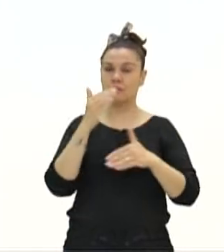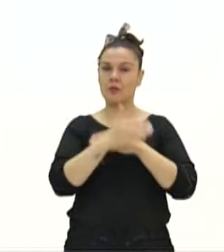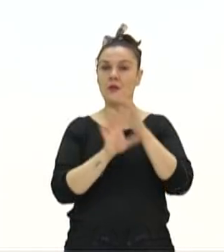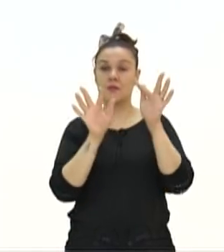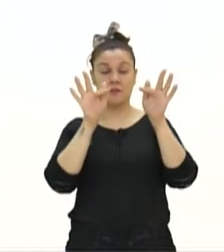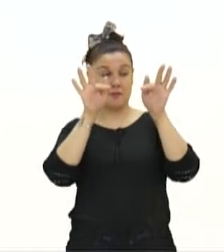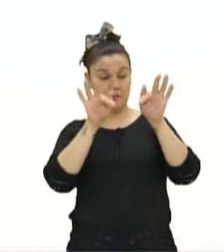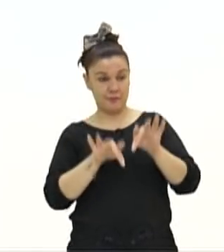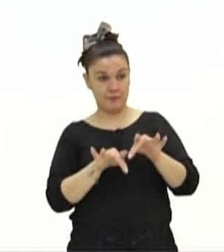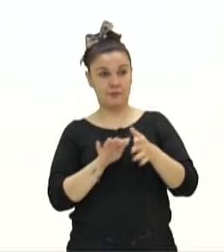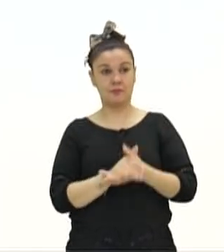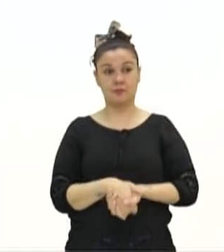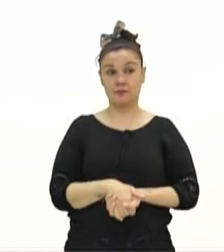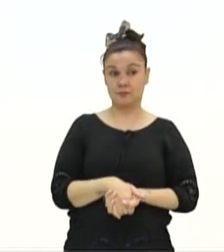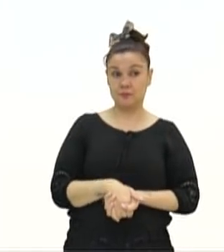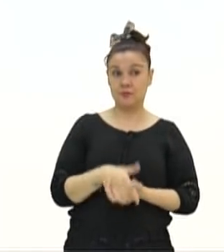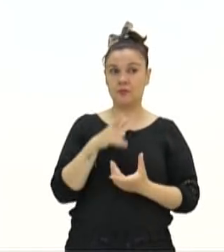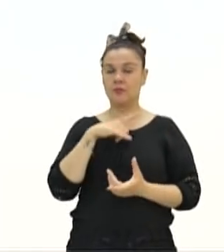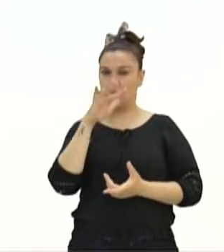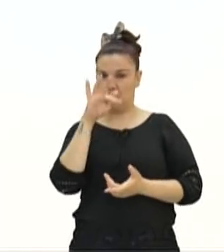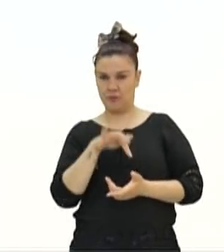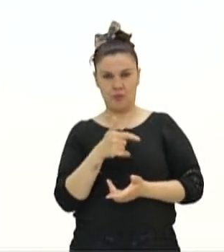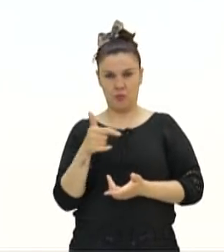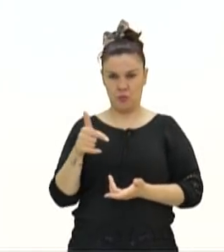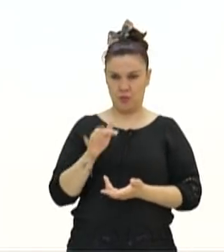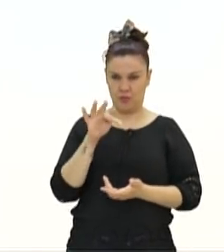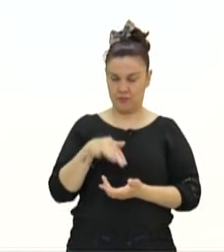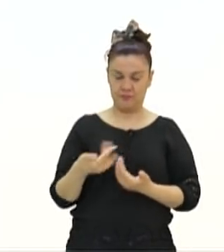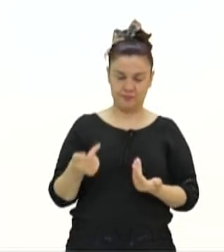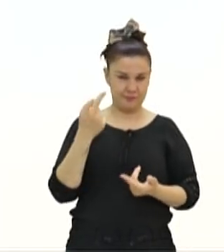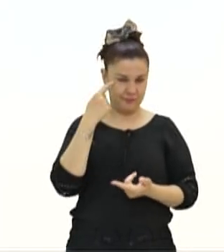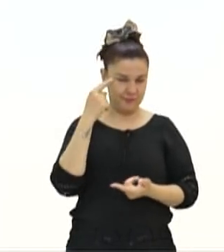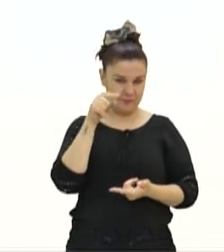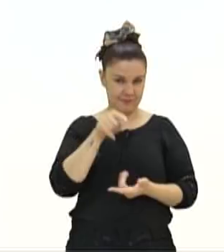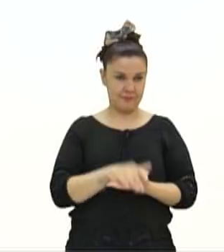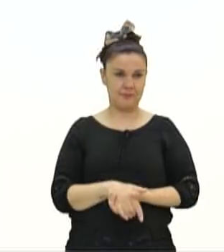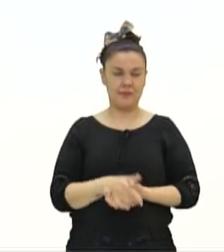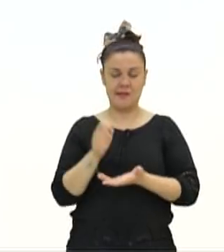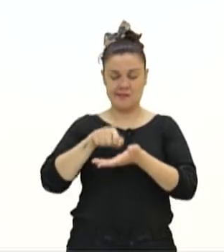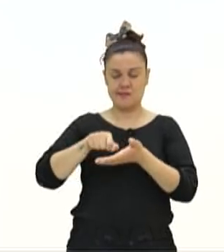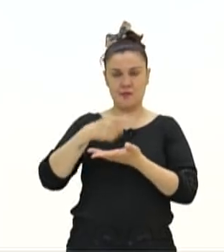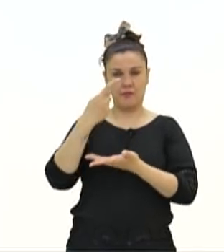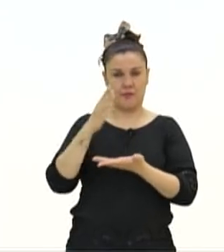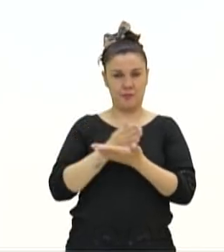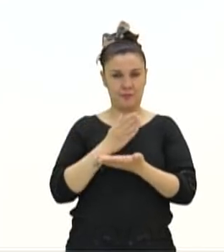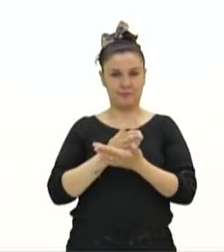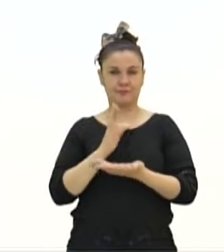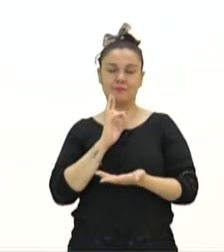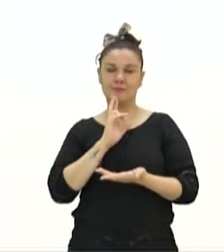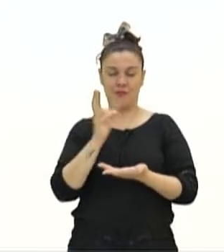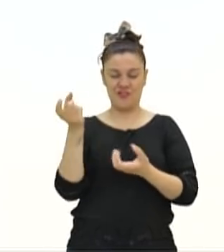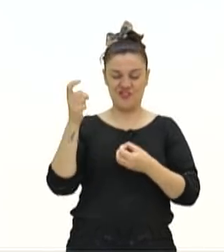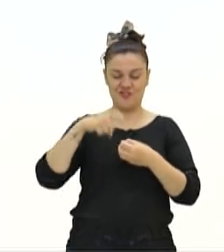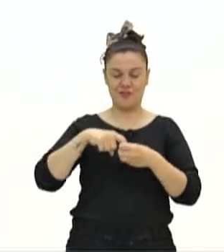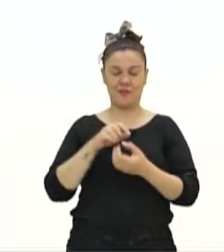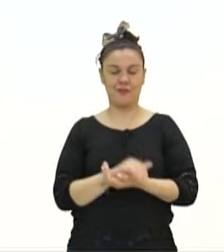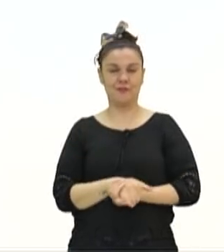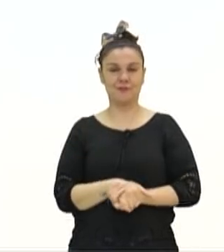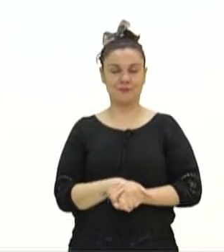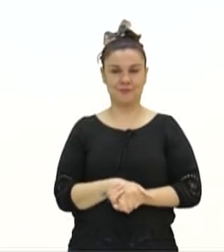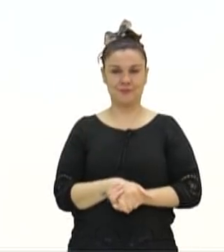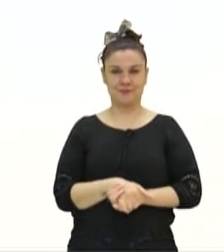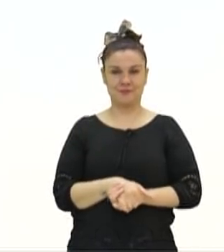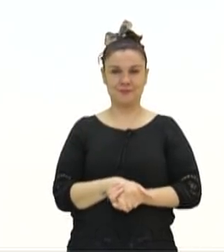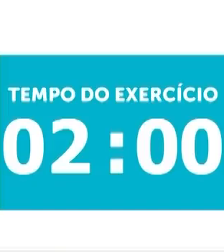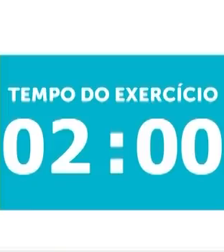que esse processo termina, ele tem fim? Será que você sabe? Escreve aí o que você sabe e nós já voltamos aqui para fazer